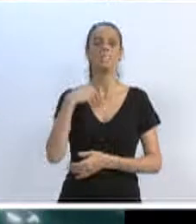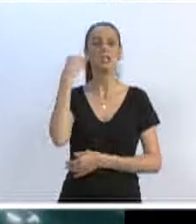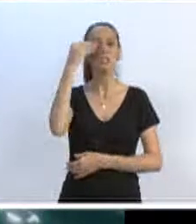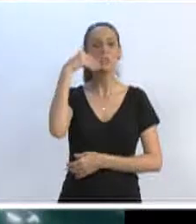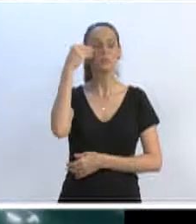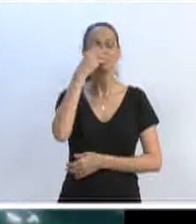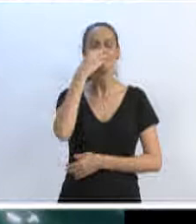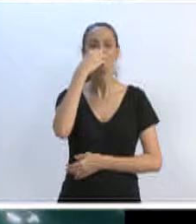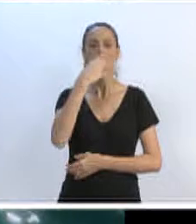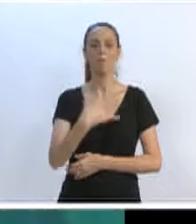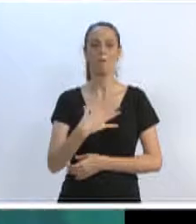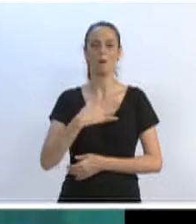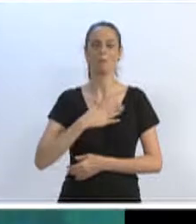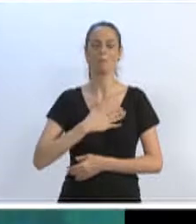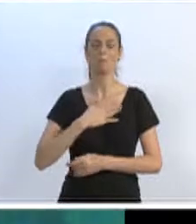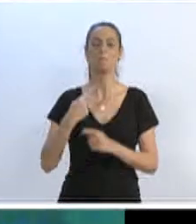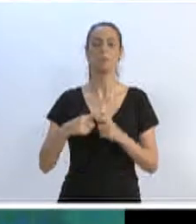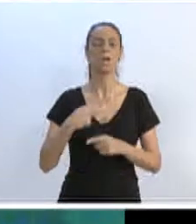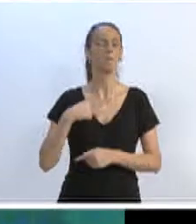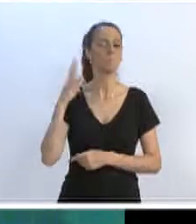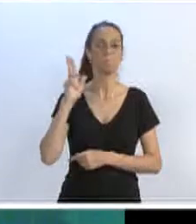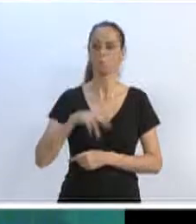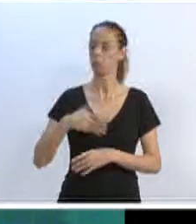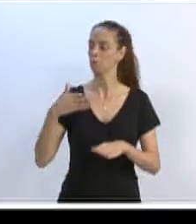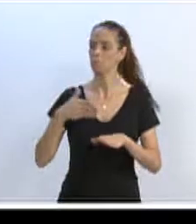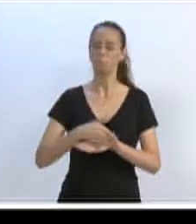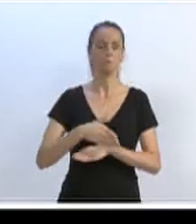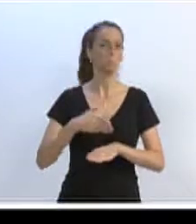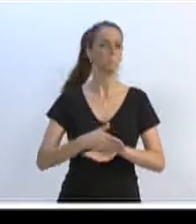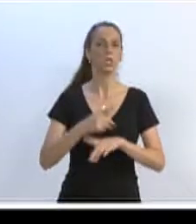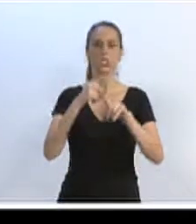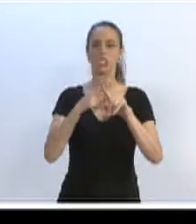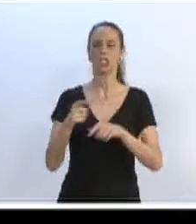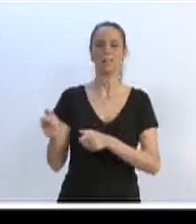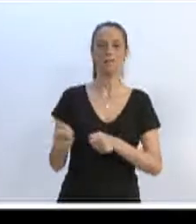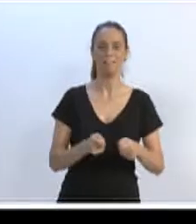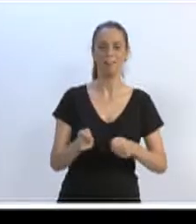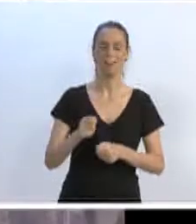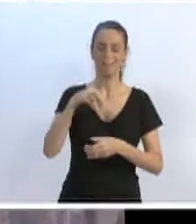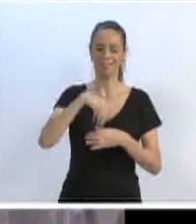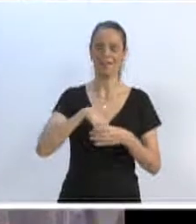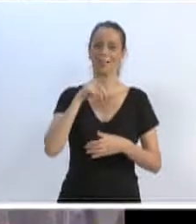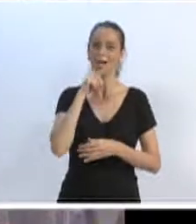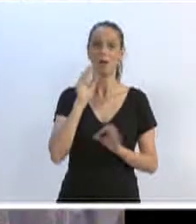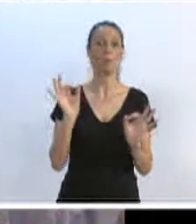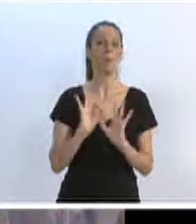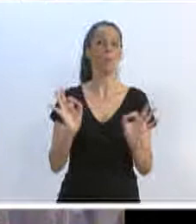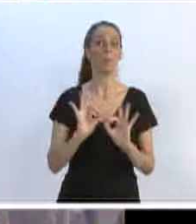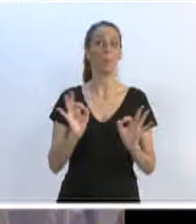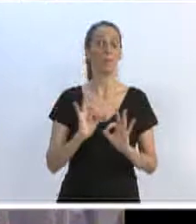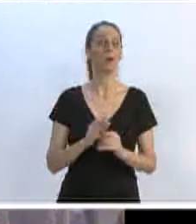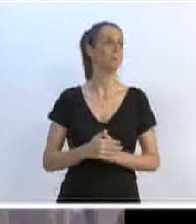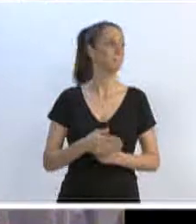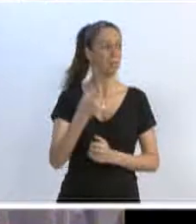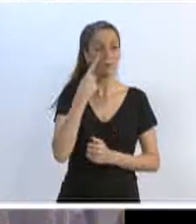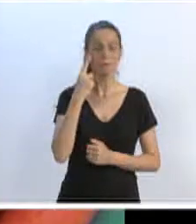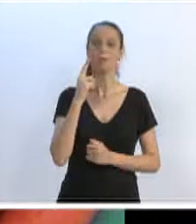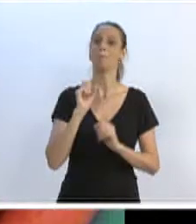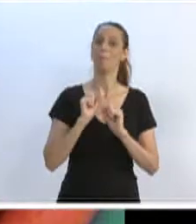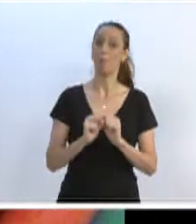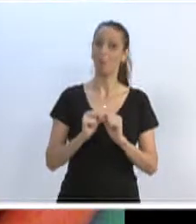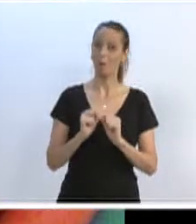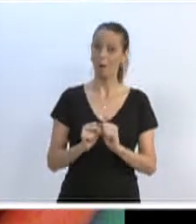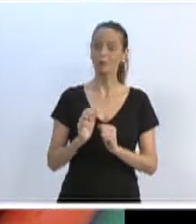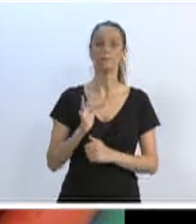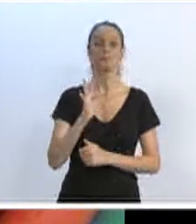muito boa para mim, que não tinha participado ainda desse tipo de gincana aquática, e vi que realmente dali pode sair muitos frutos